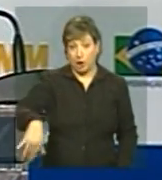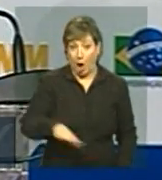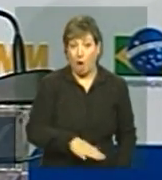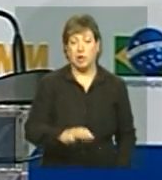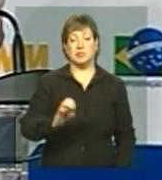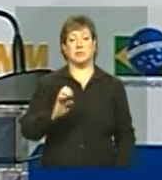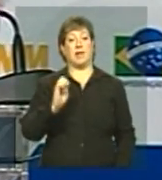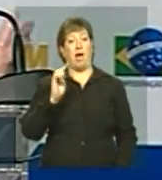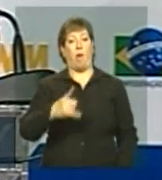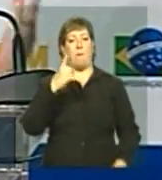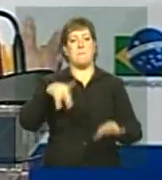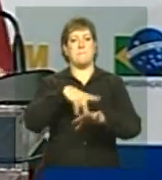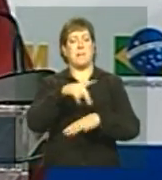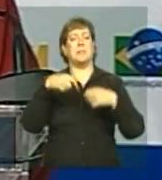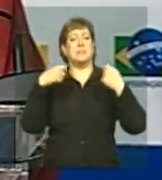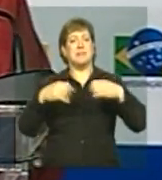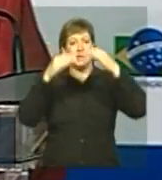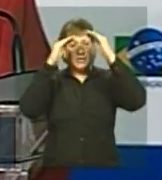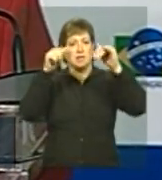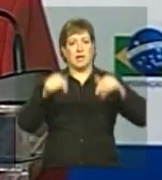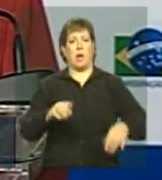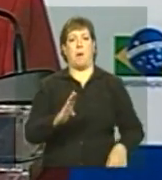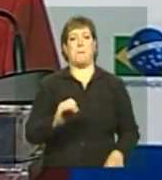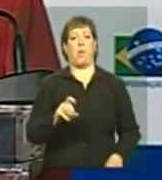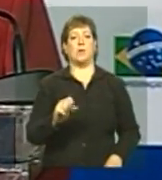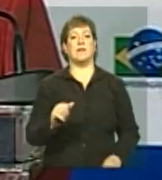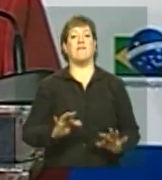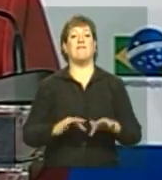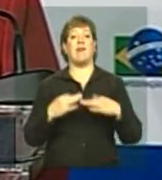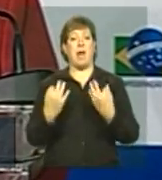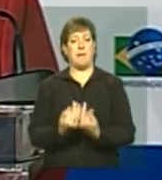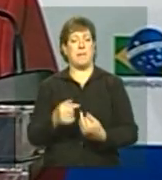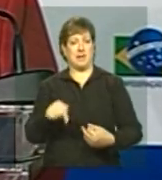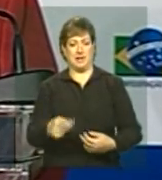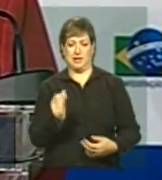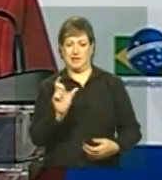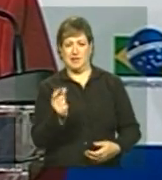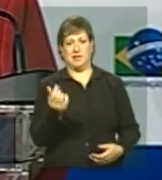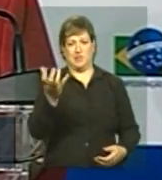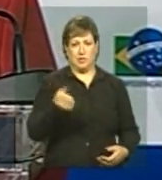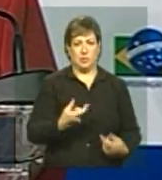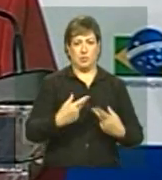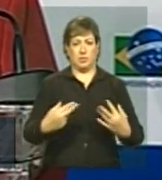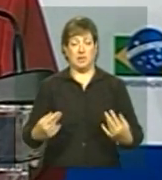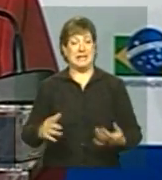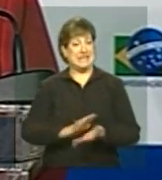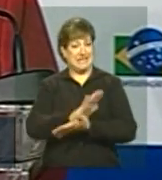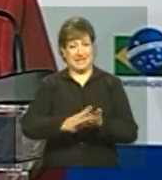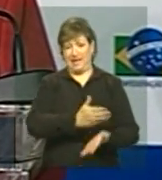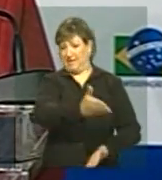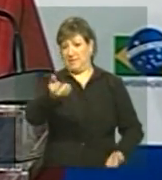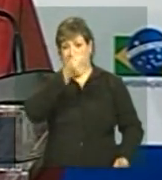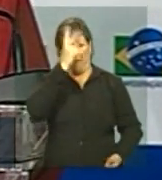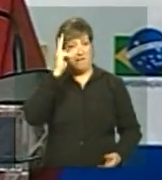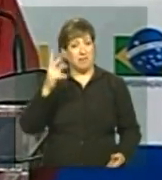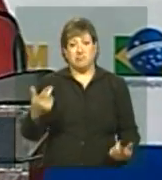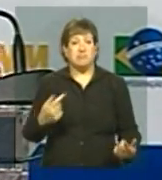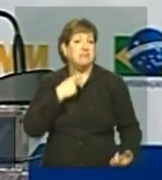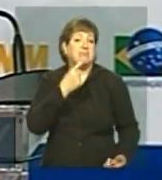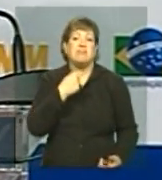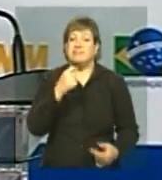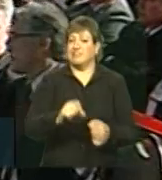de reconhecer que o Bolsa Família não existiria sem os prefeitos e as prefeitas. Não existiria.